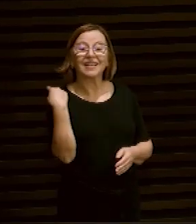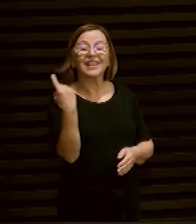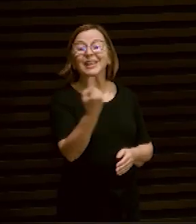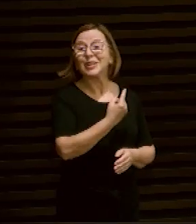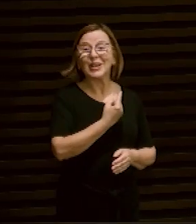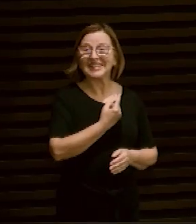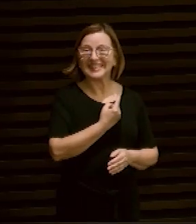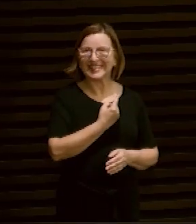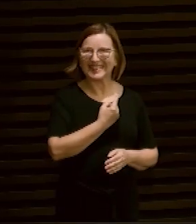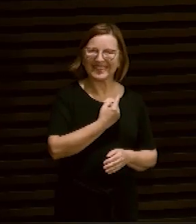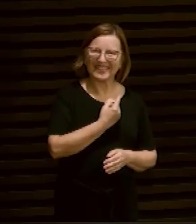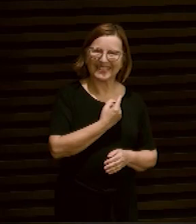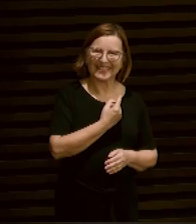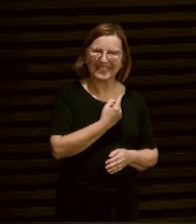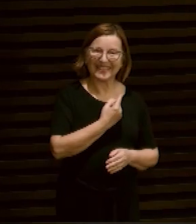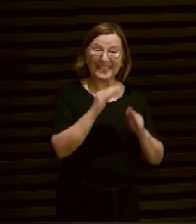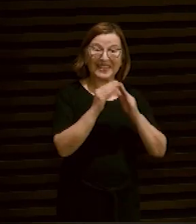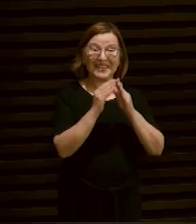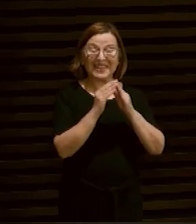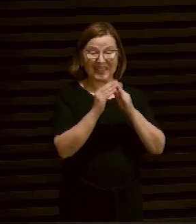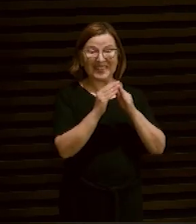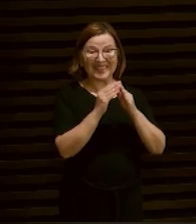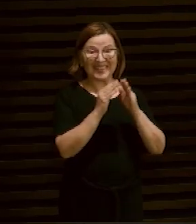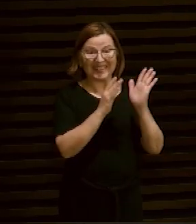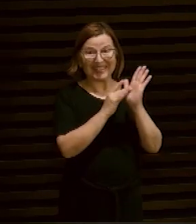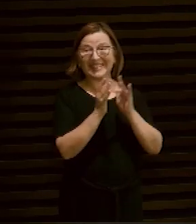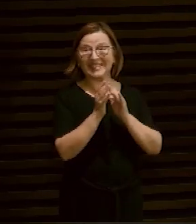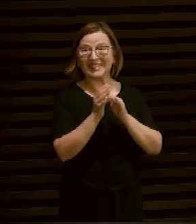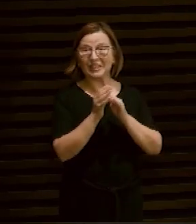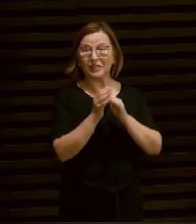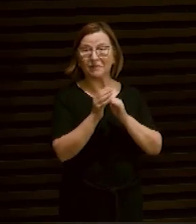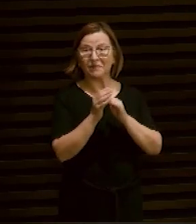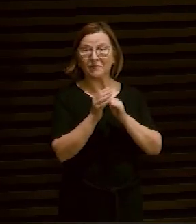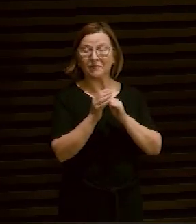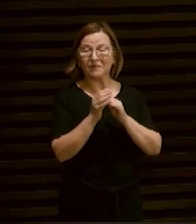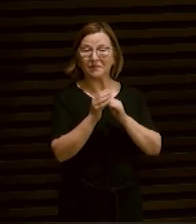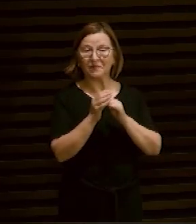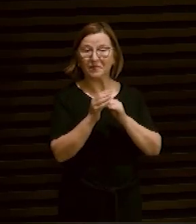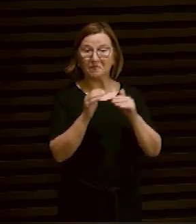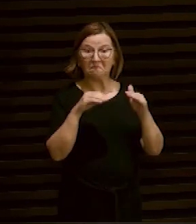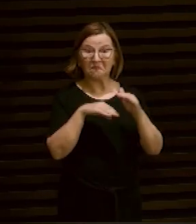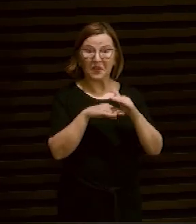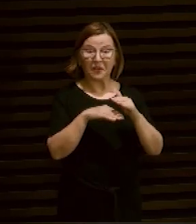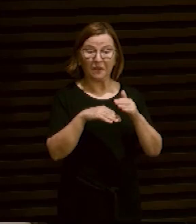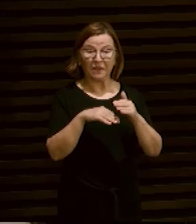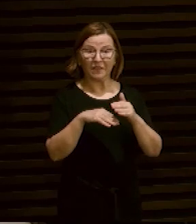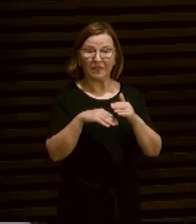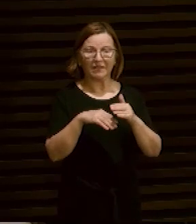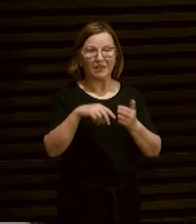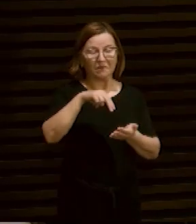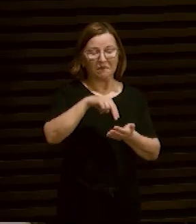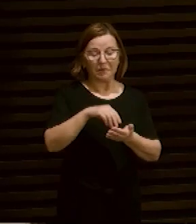somos nós, que guardamos firmes até o fim a ousadia